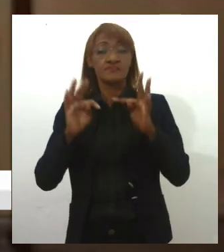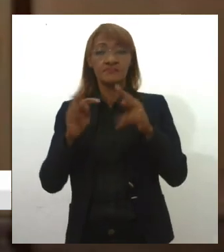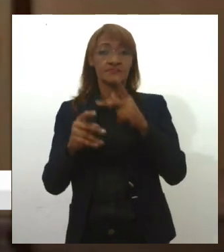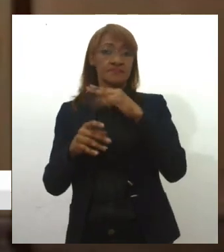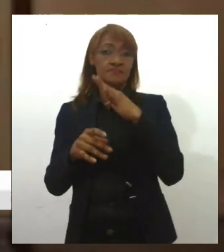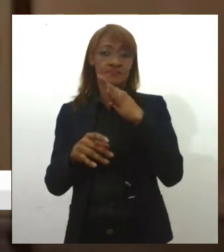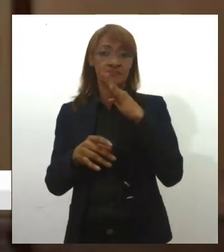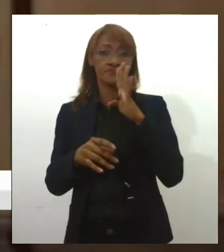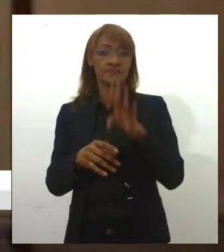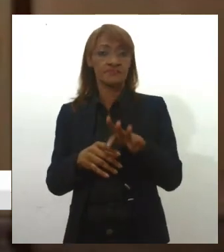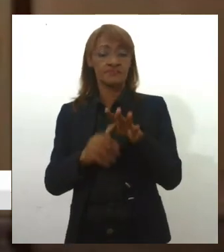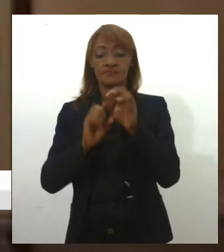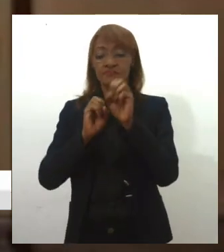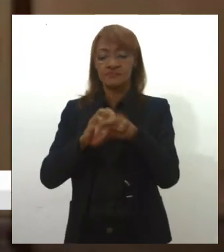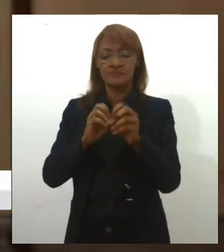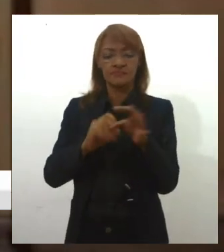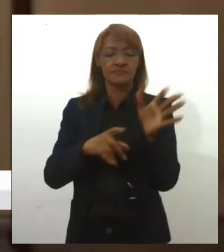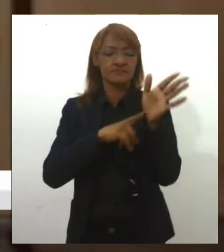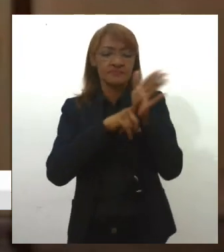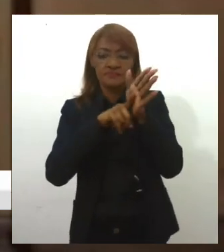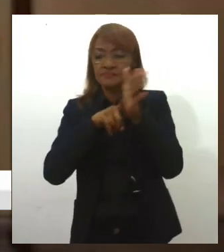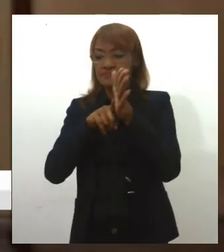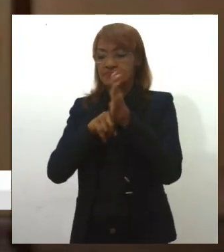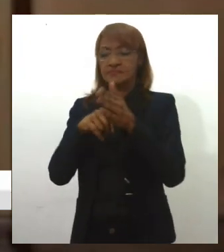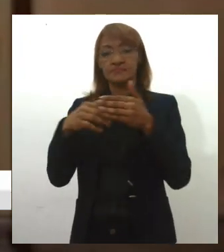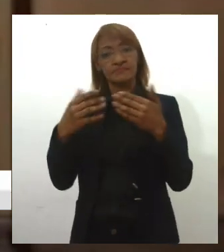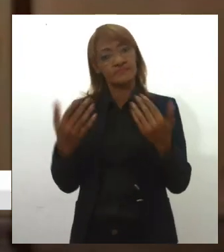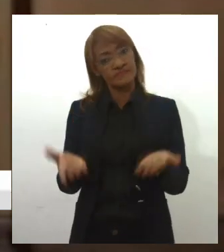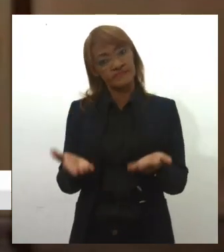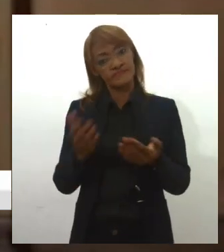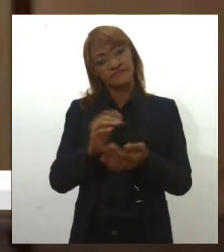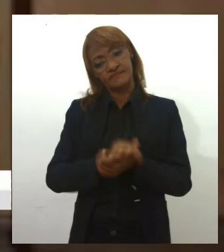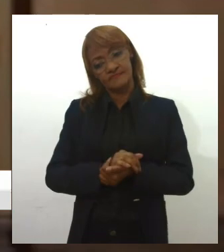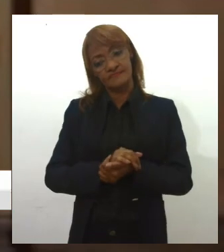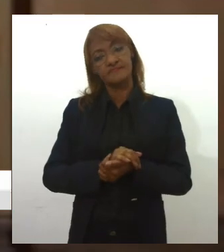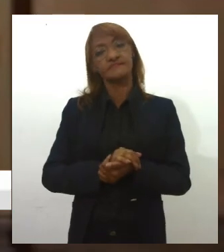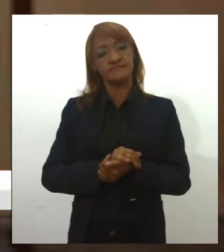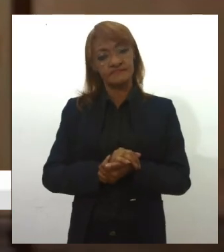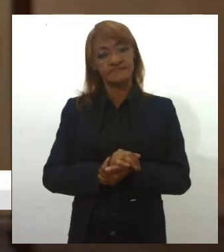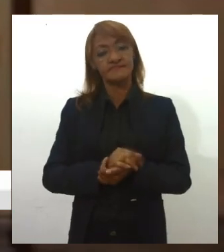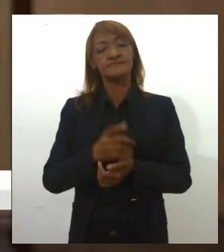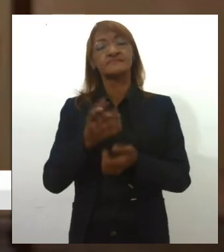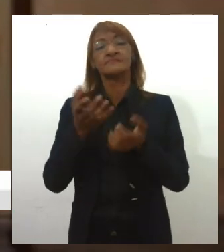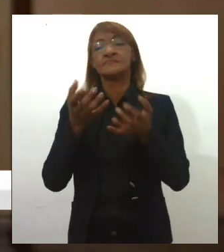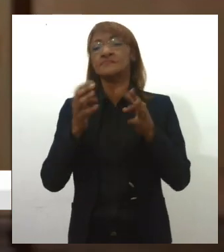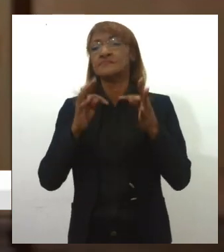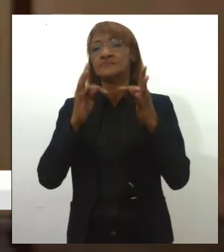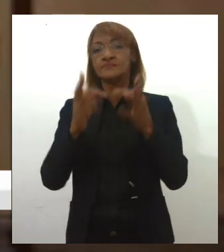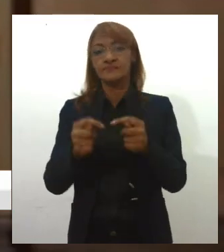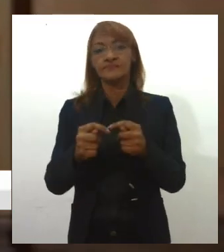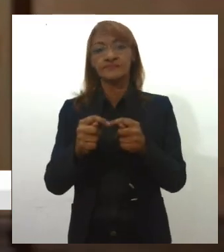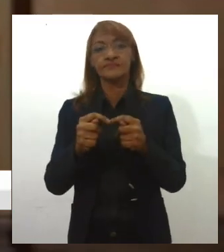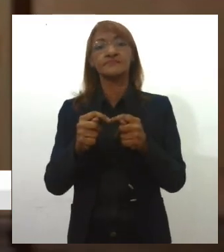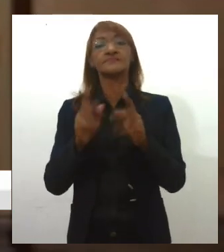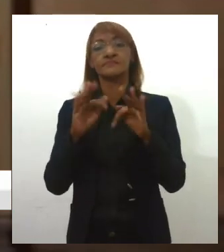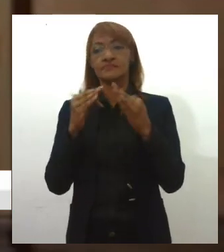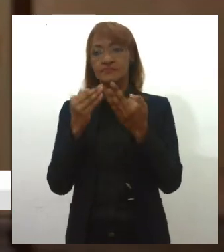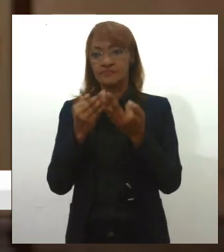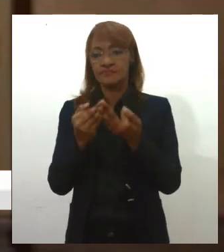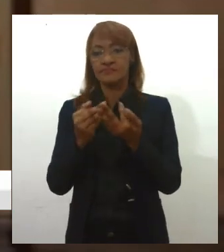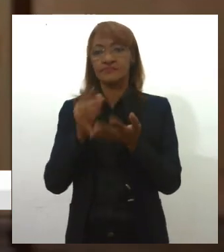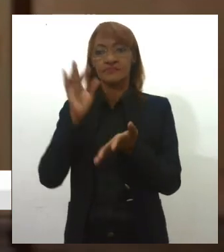vive a educação, que pesquisa sobre a educação. Então, eu acho que o desejo dos pais é legítimo, né?